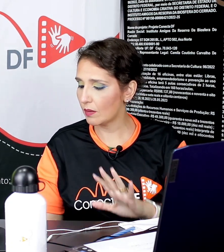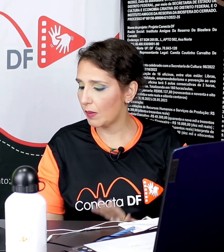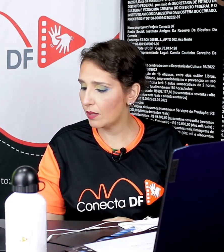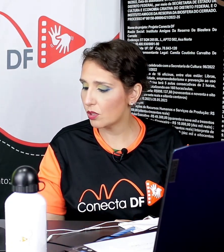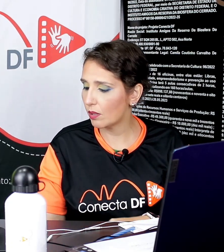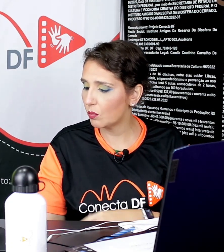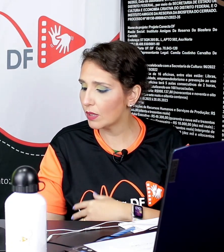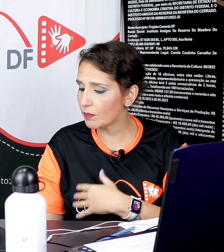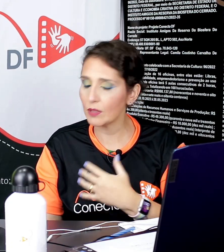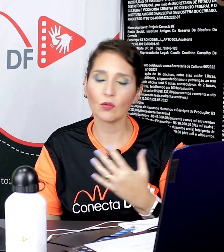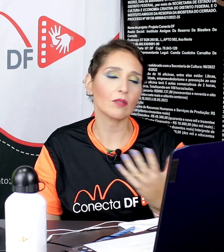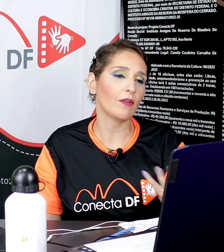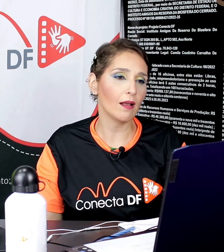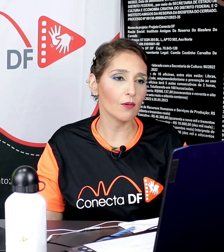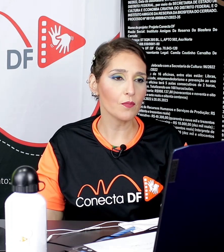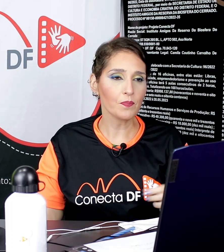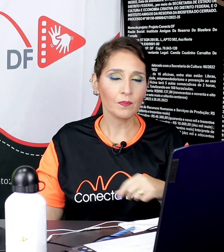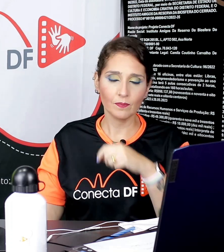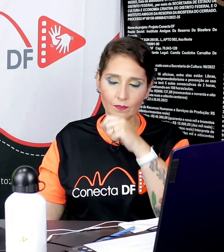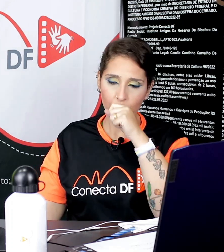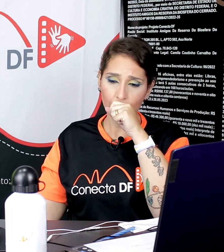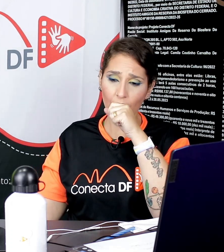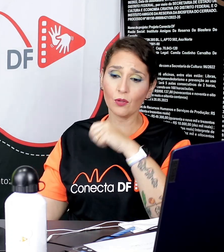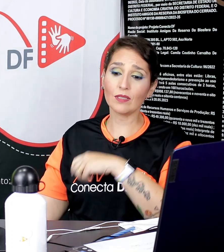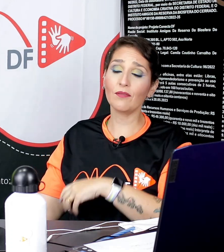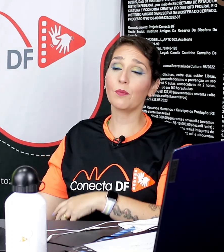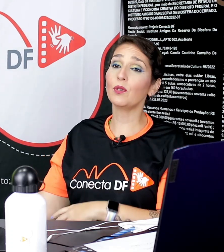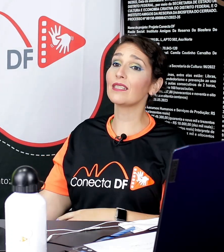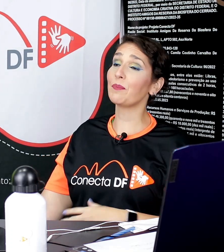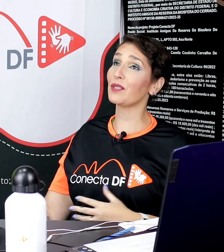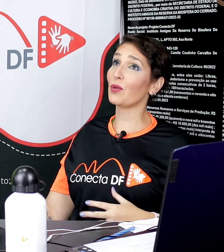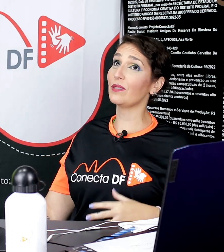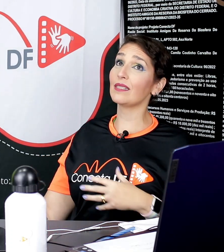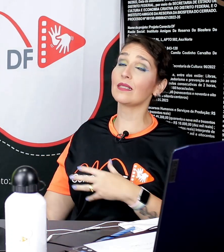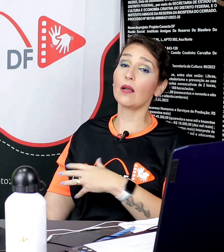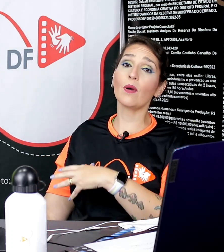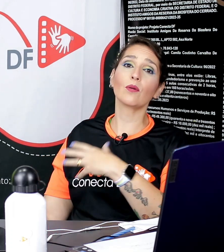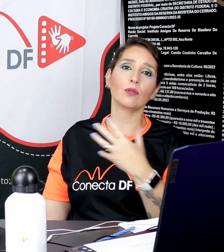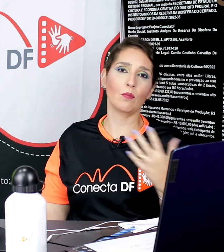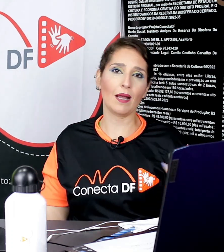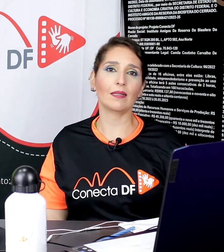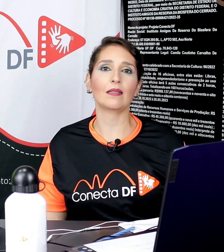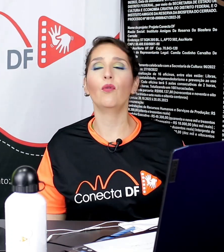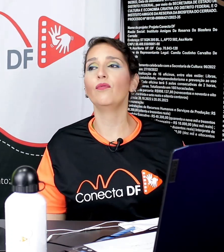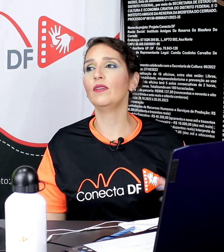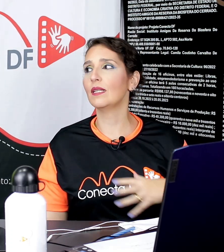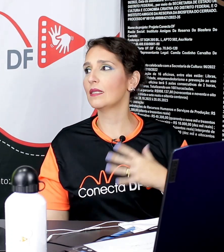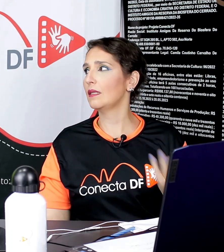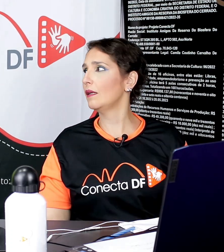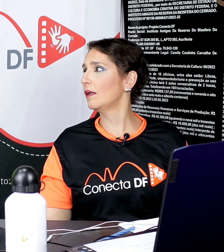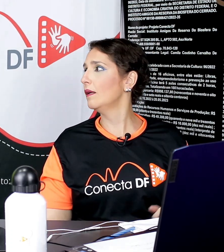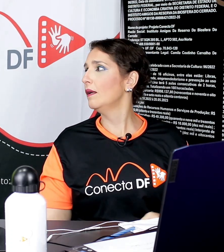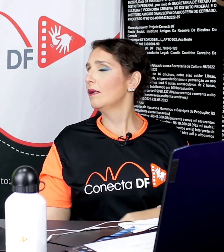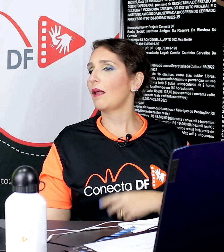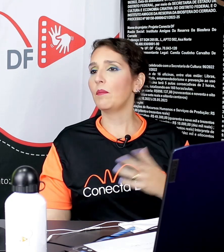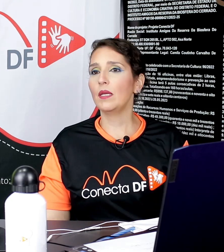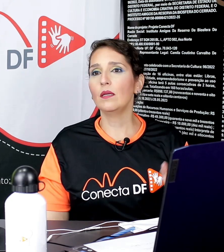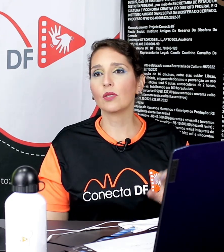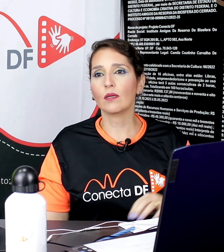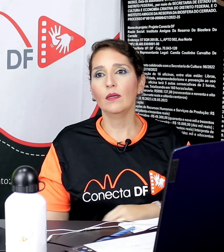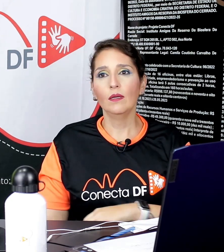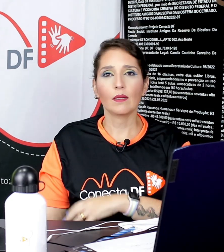à nossa mente, que muitas pessoas falam, inclusive muitas pessoas estão acostumadas a ouvir assim